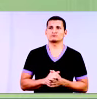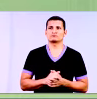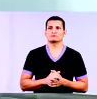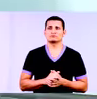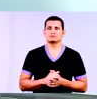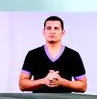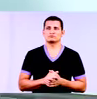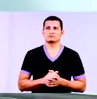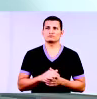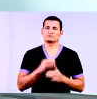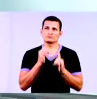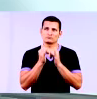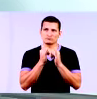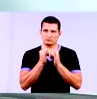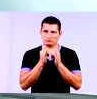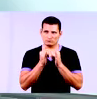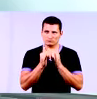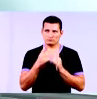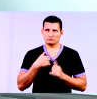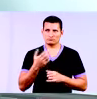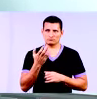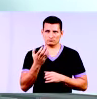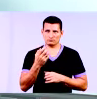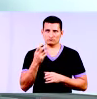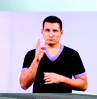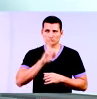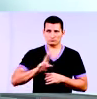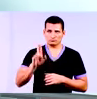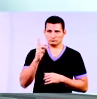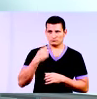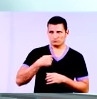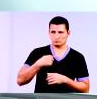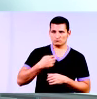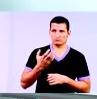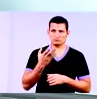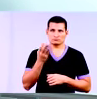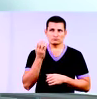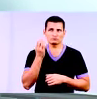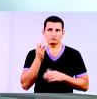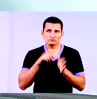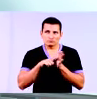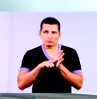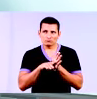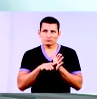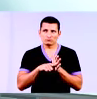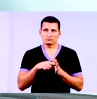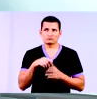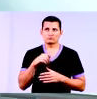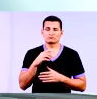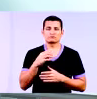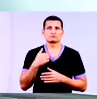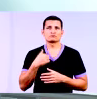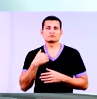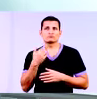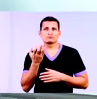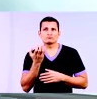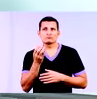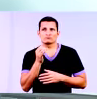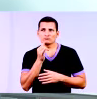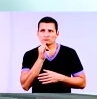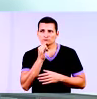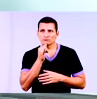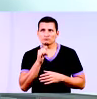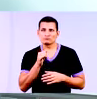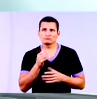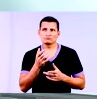a informação que eu quero, o usuário quer fazer uma consulta, ele vai fazer isso primeiro na cabeça dele, eu quero buscar